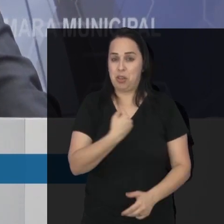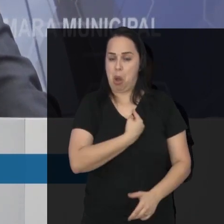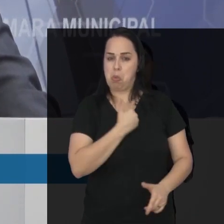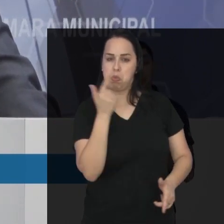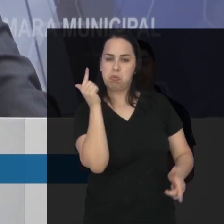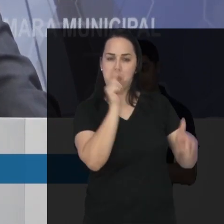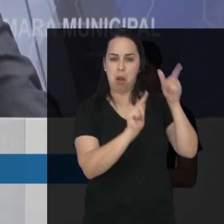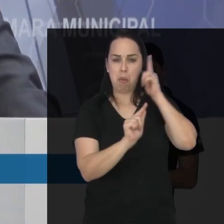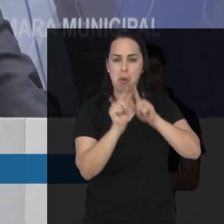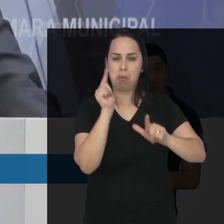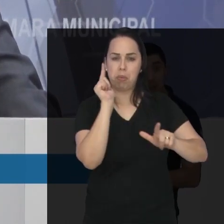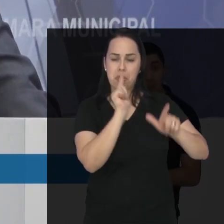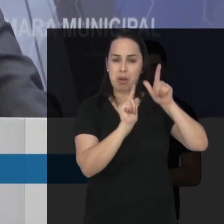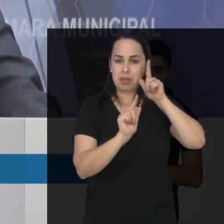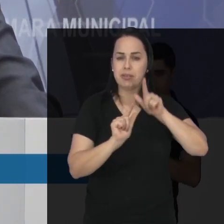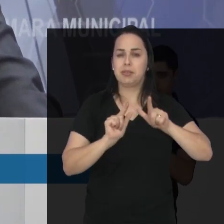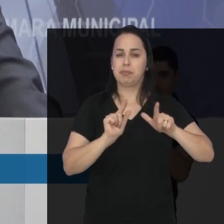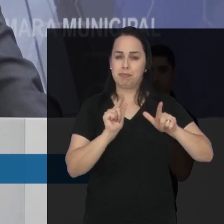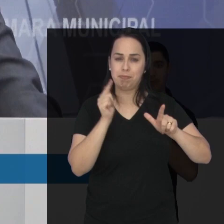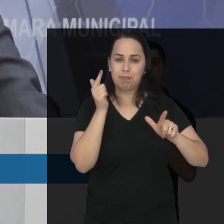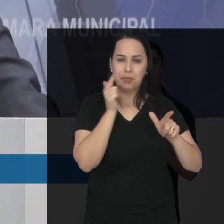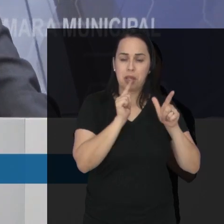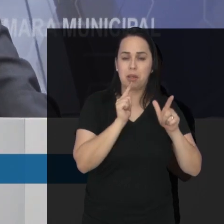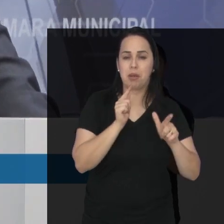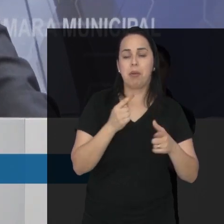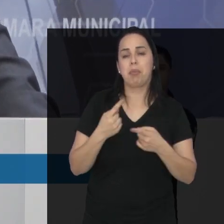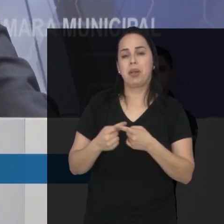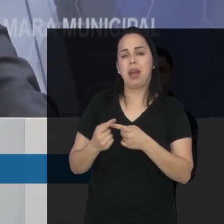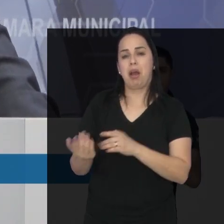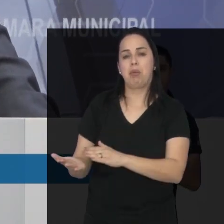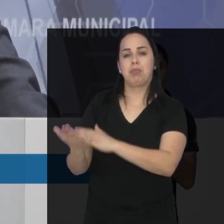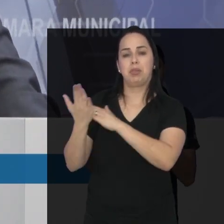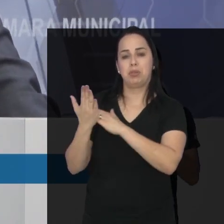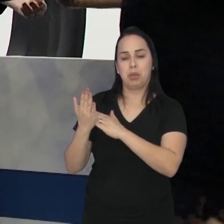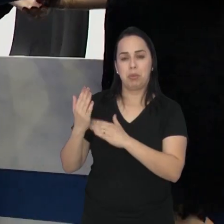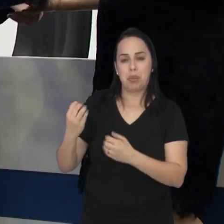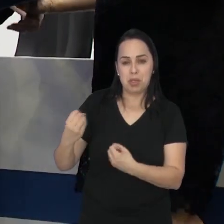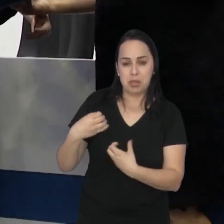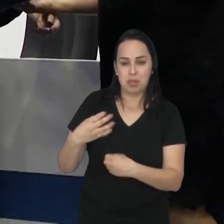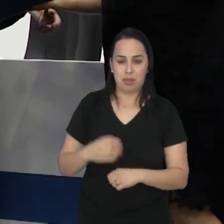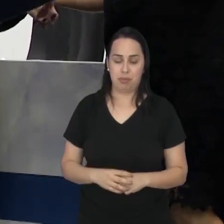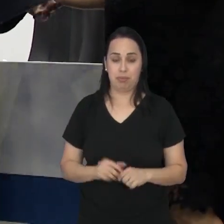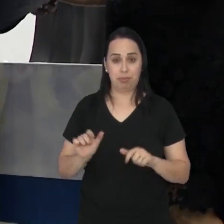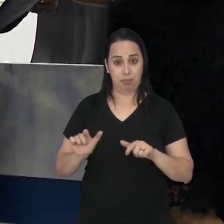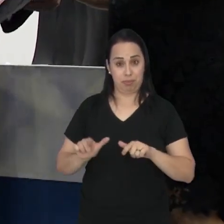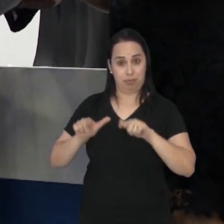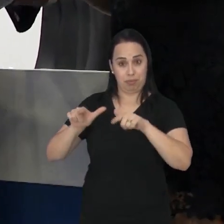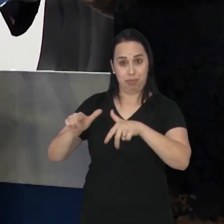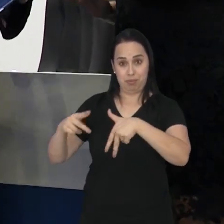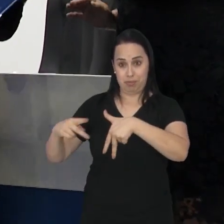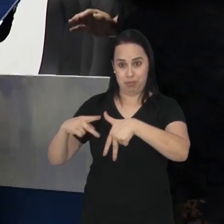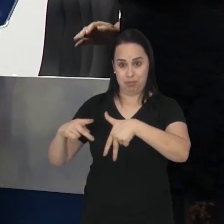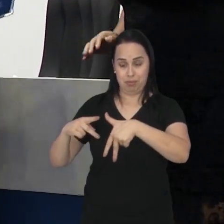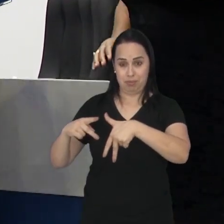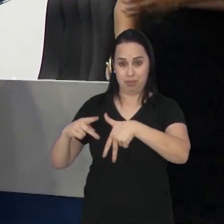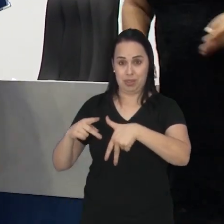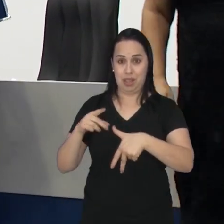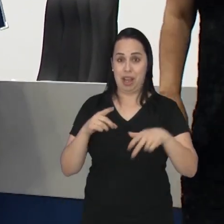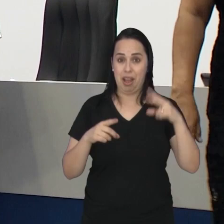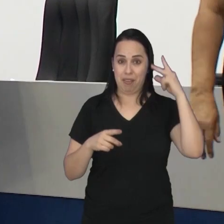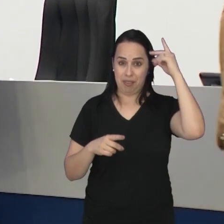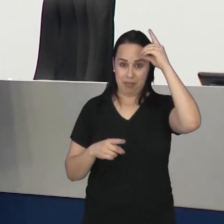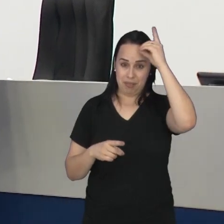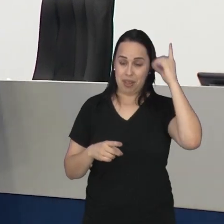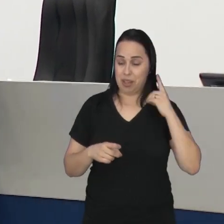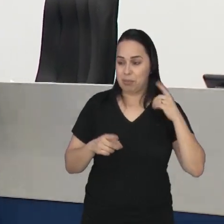sucesso que nós tivemos, muito das conquistas que nós tivemos, a gente deve a ela. O título de cidadã joseense foi entregue em mãos